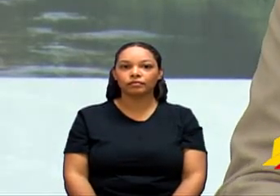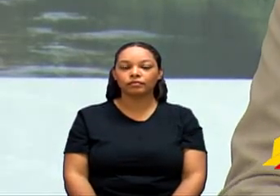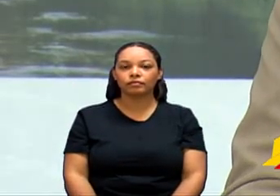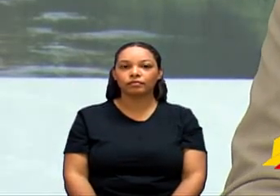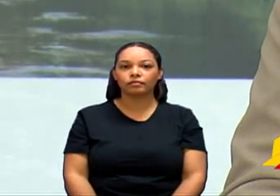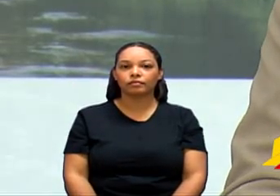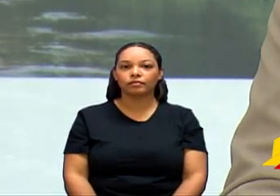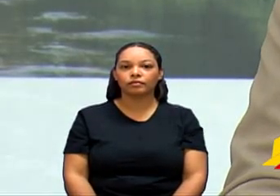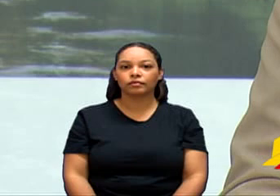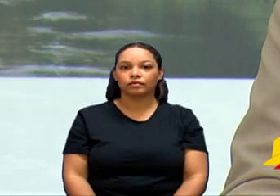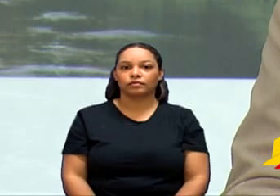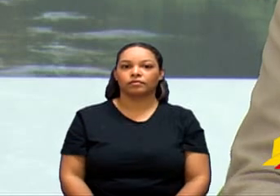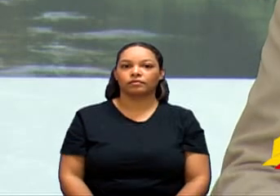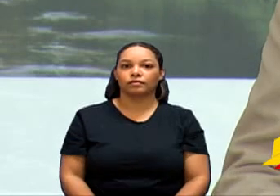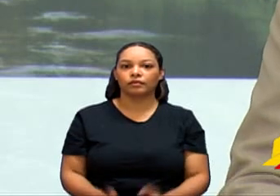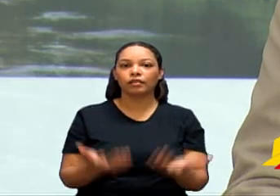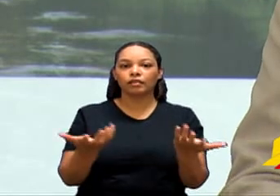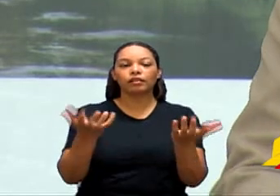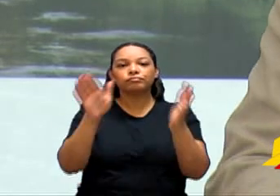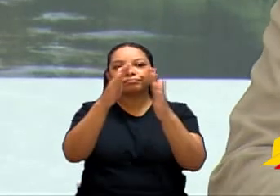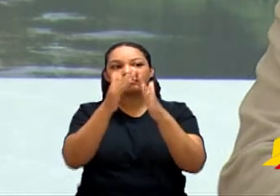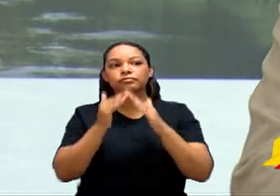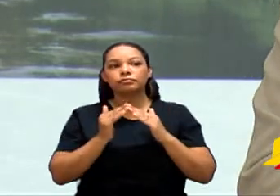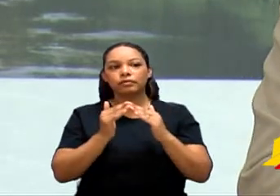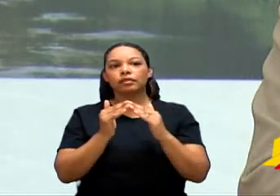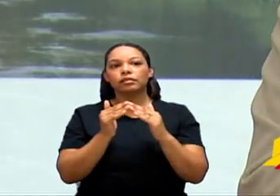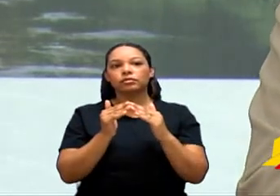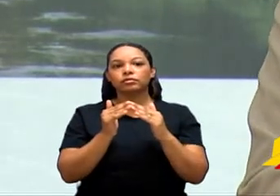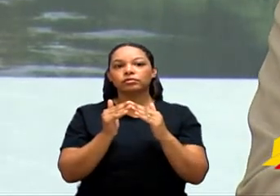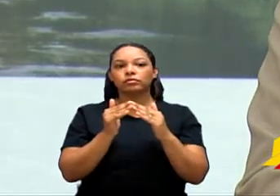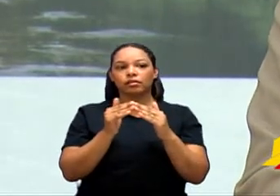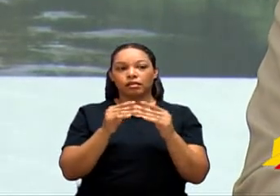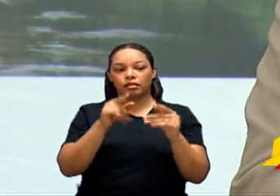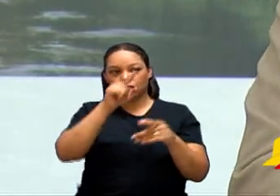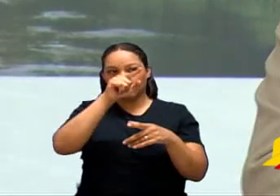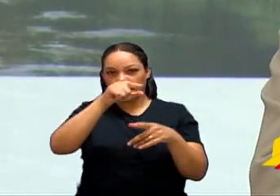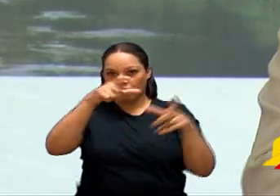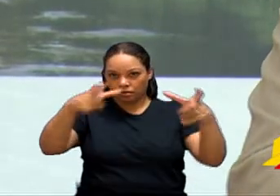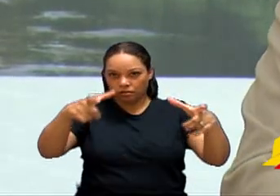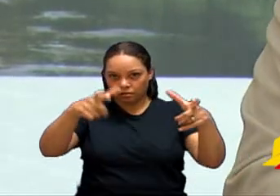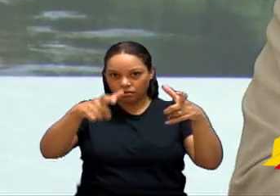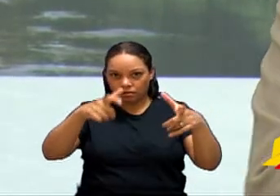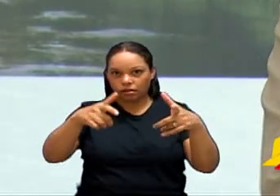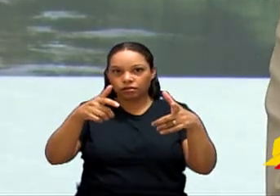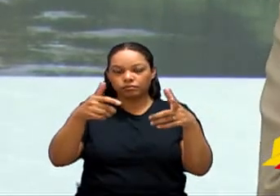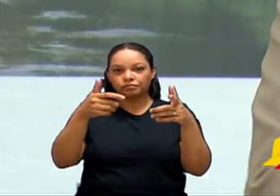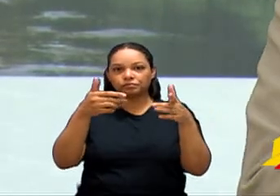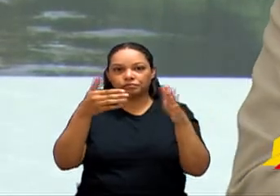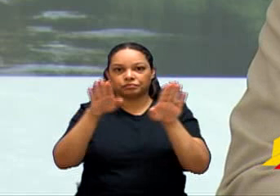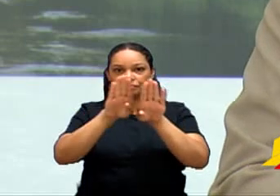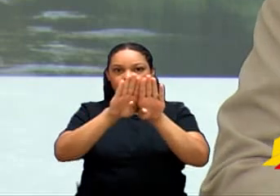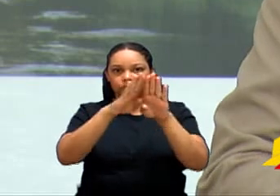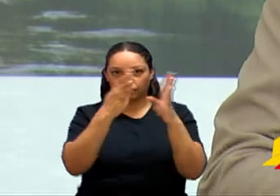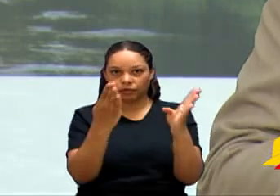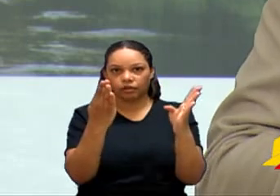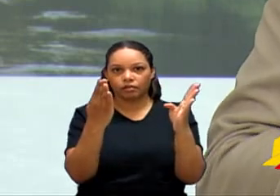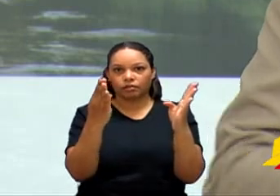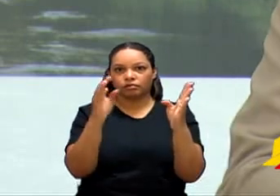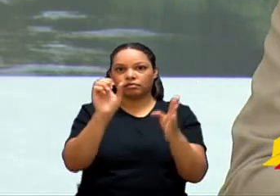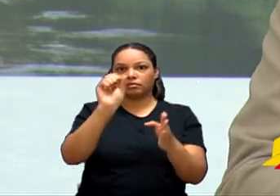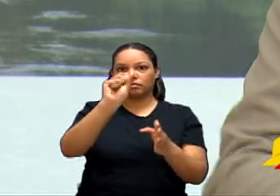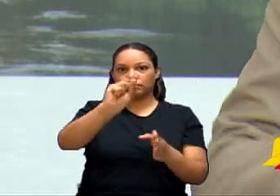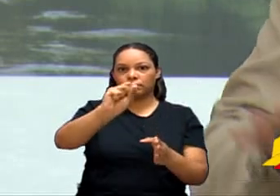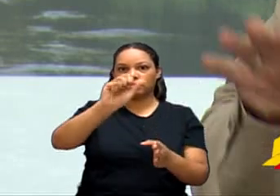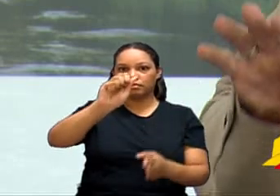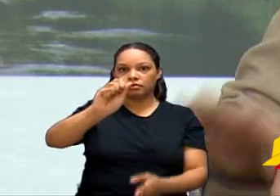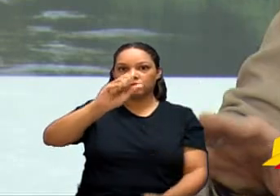Eu queria fazer um pedido que faz tempo, na entrada do São Bento, que é mais conhecido que o Santa Marta, quando você passa